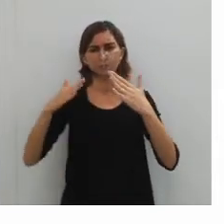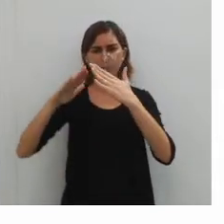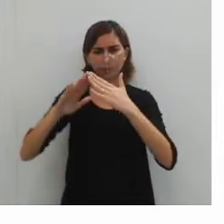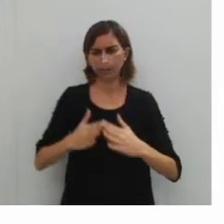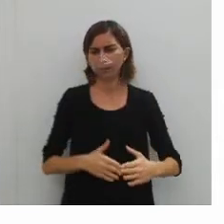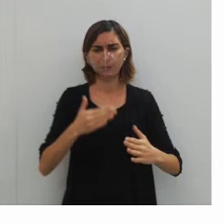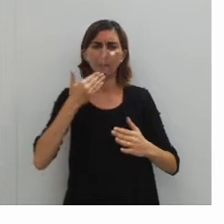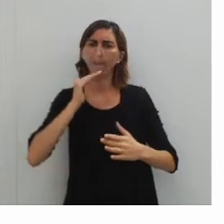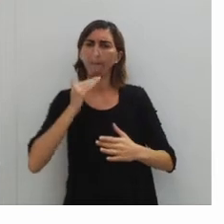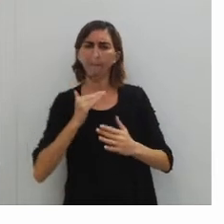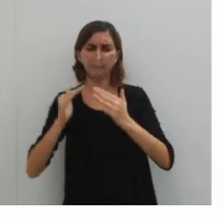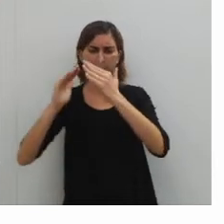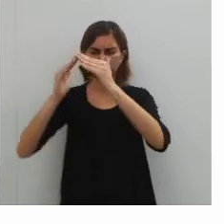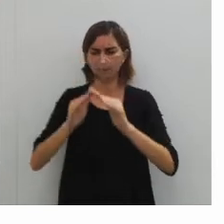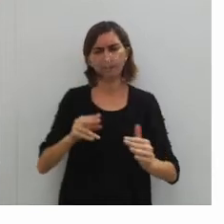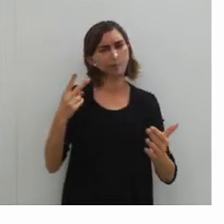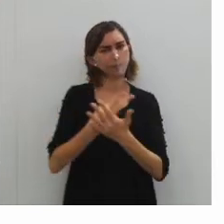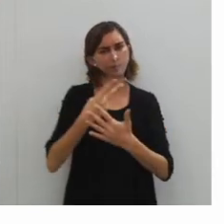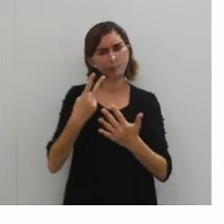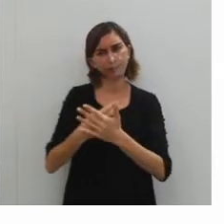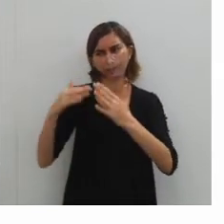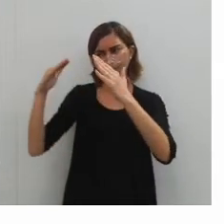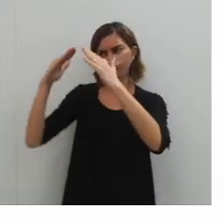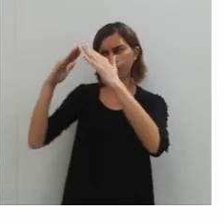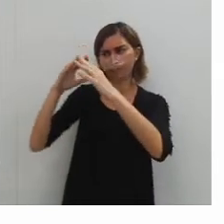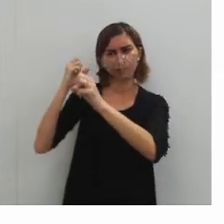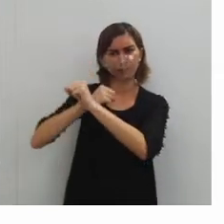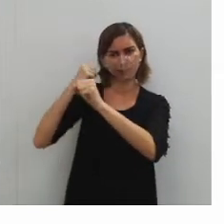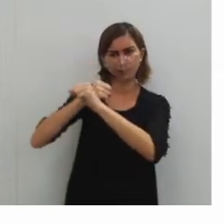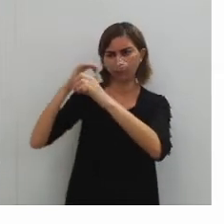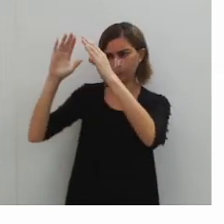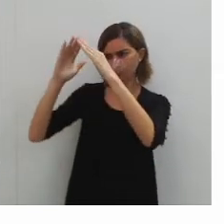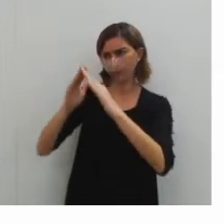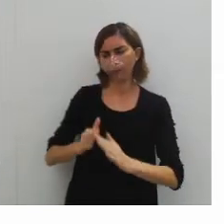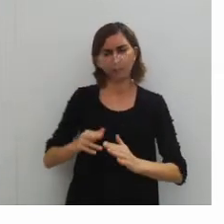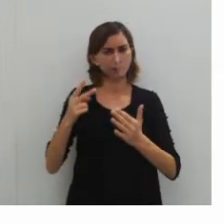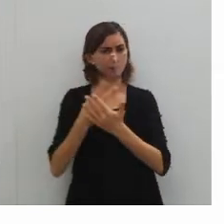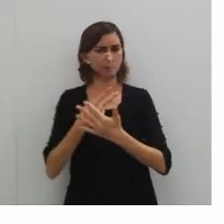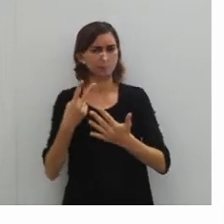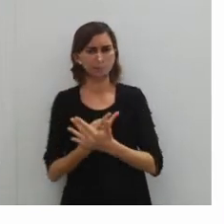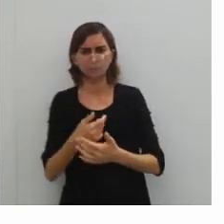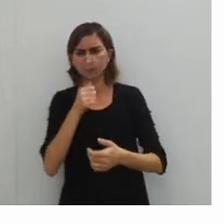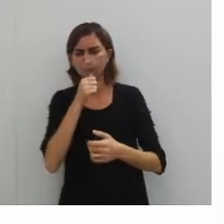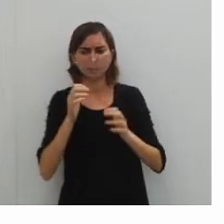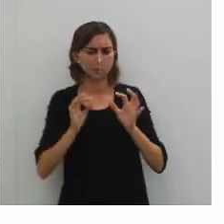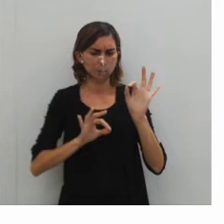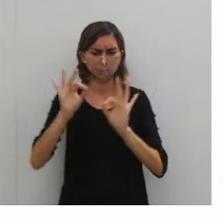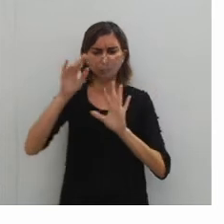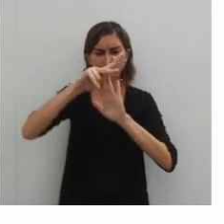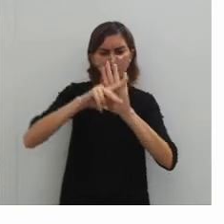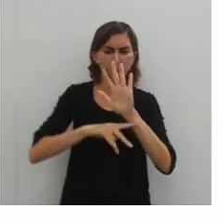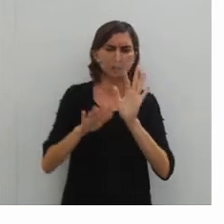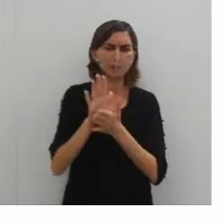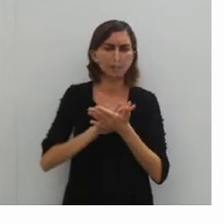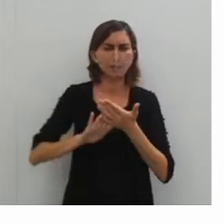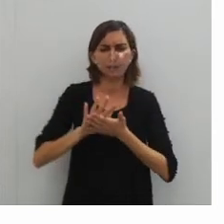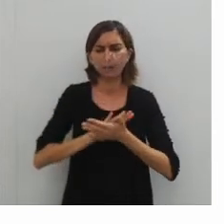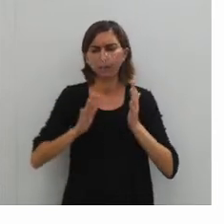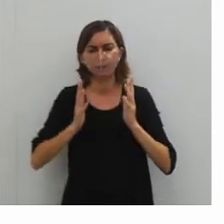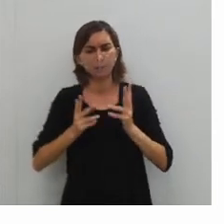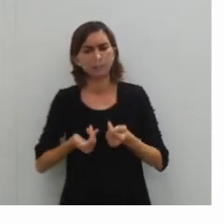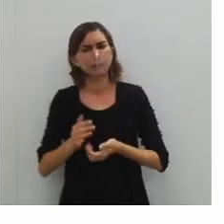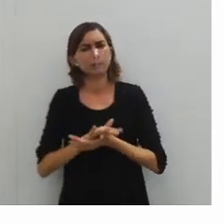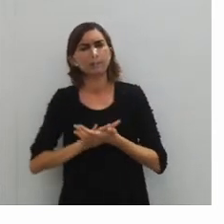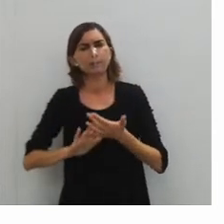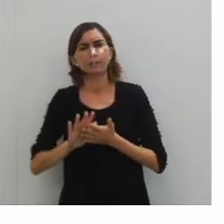Moradias irregulares. As casas que são construídas de maneira irregular, sem o devido planejamento, sem o saneamento, e a